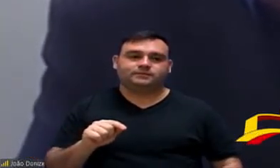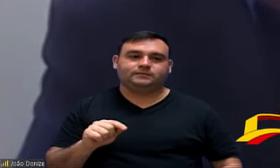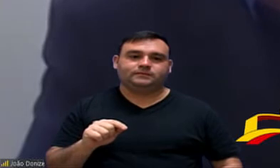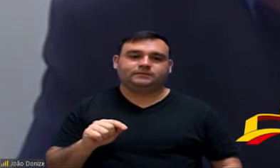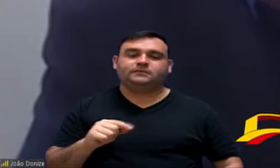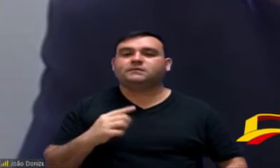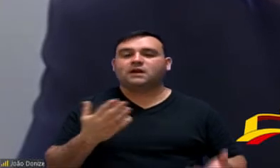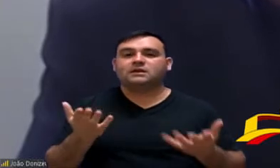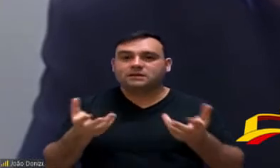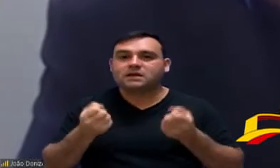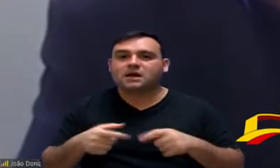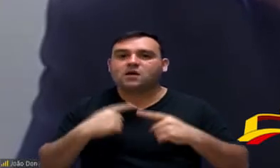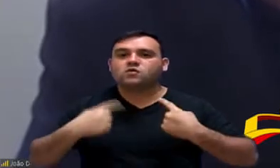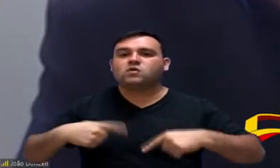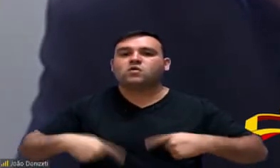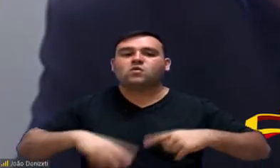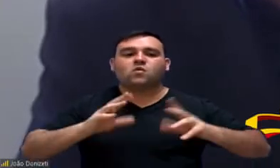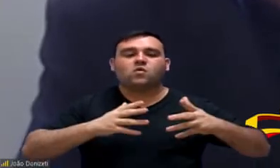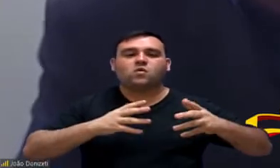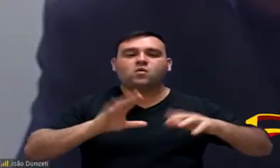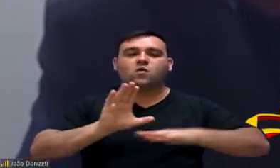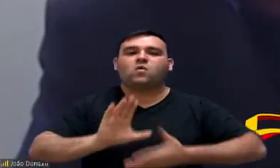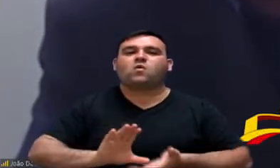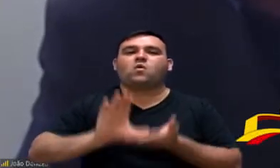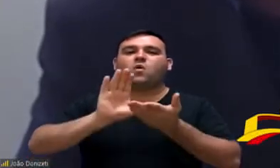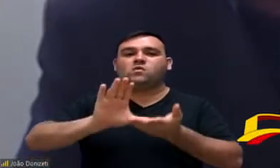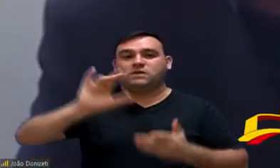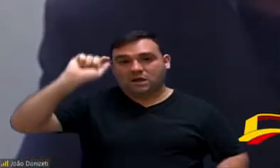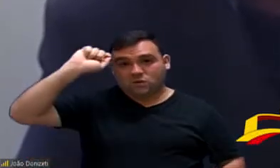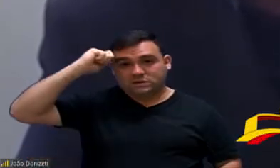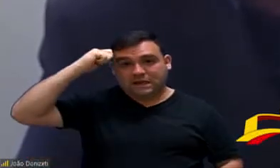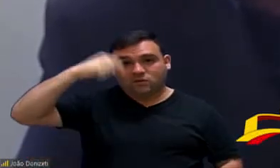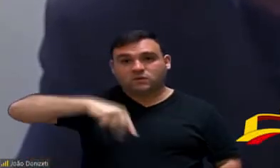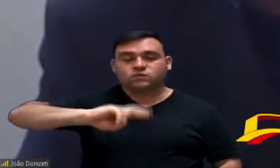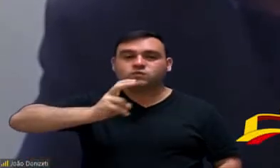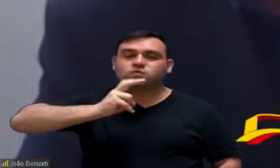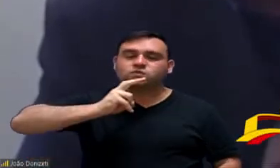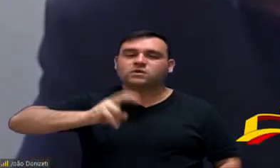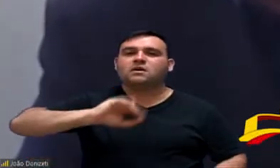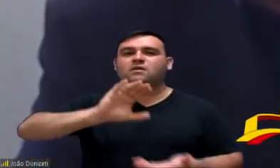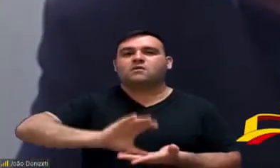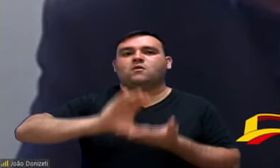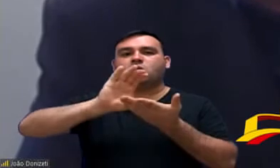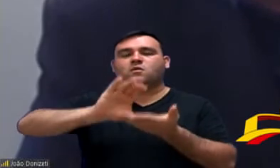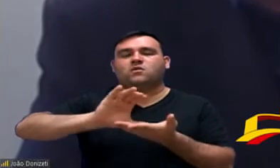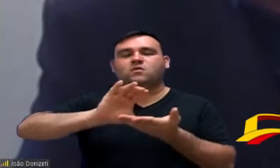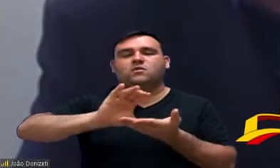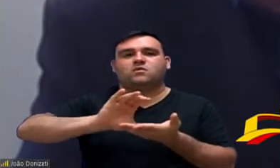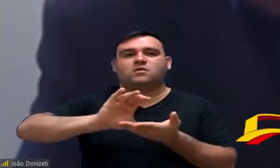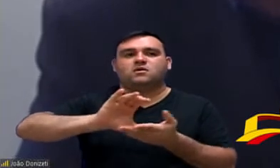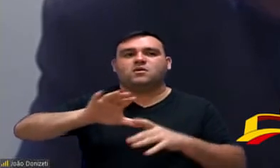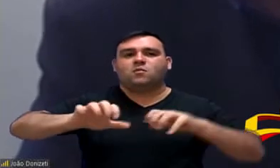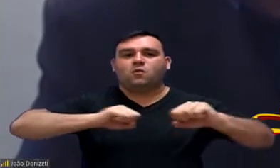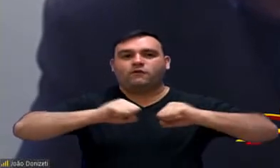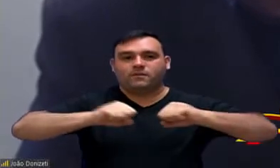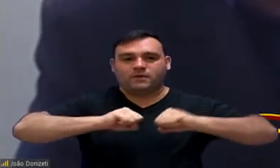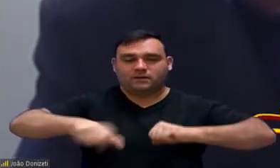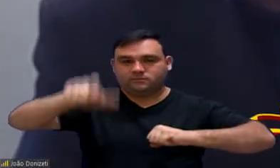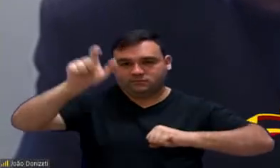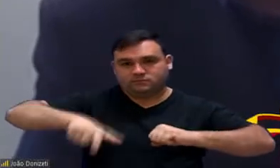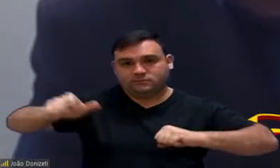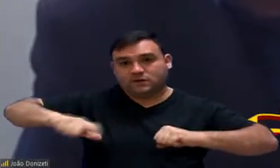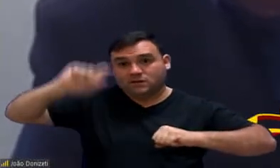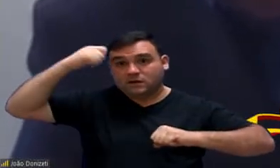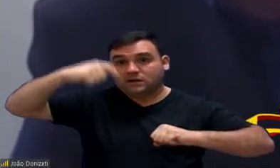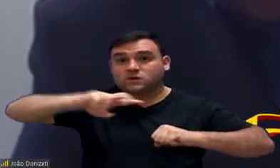para discussão o Conselho do Negro novamente aqui na cidade de Sorocaba, o Conselho do Movimento Negro na cidade de Sorocaba,